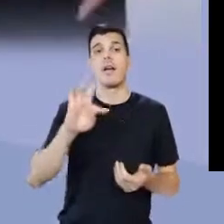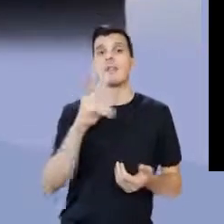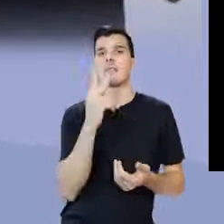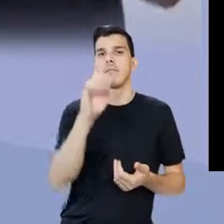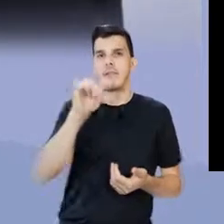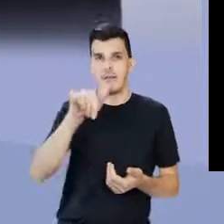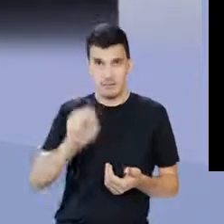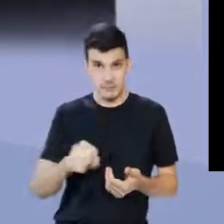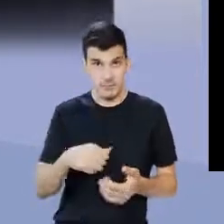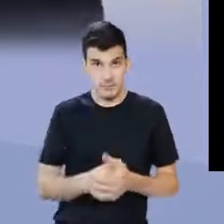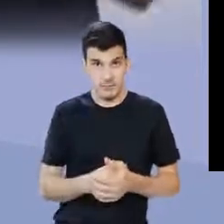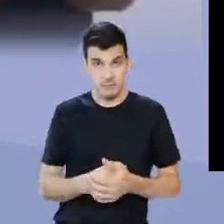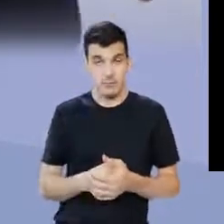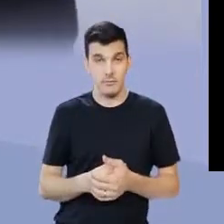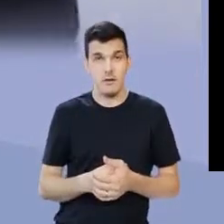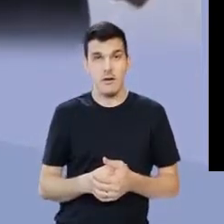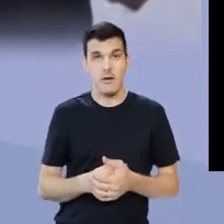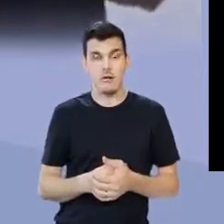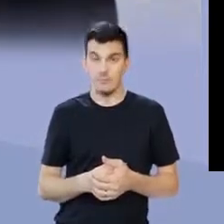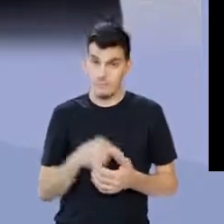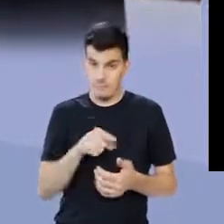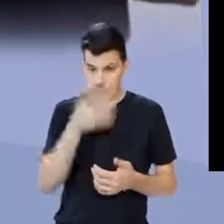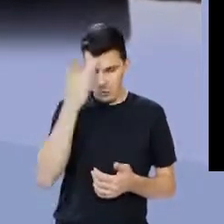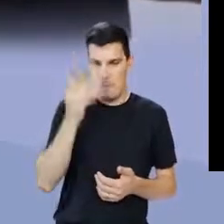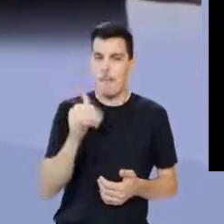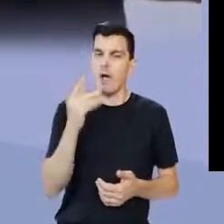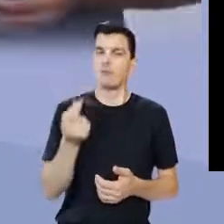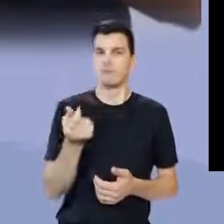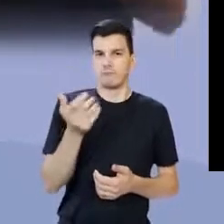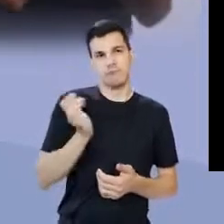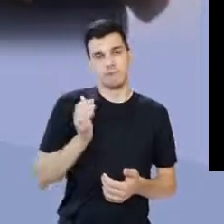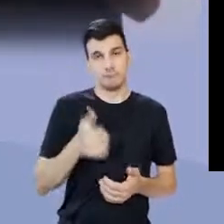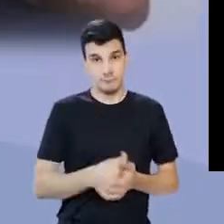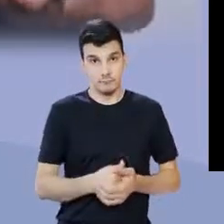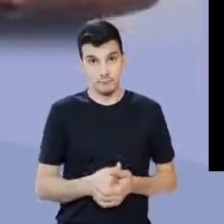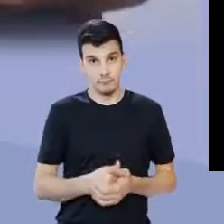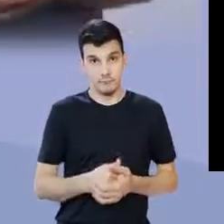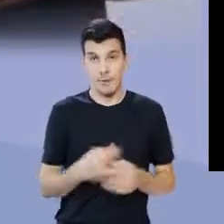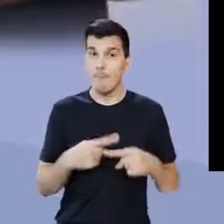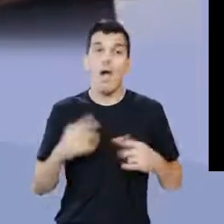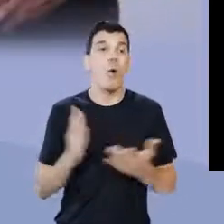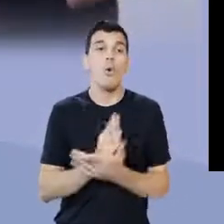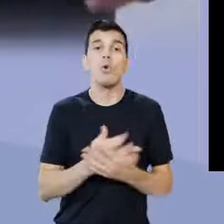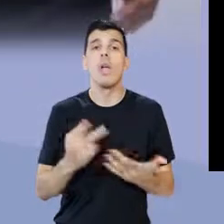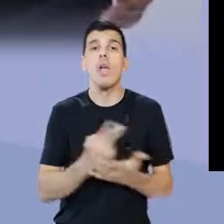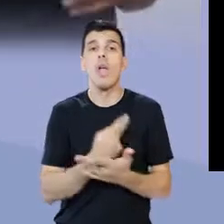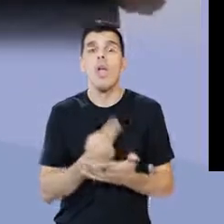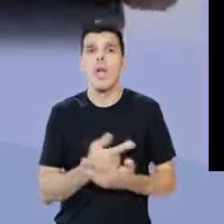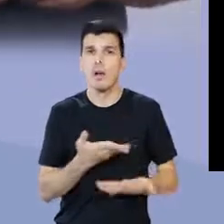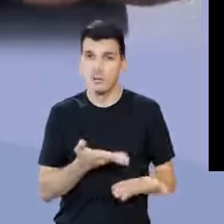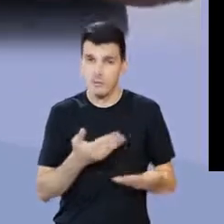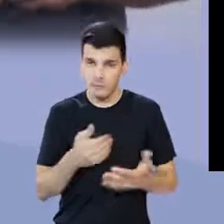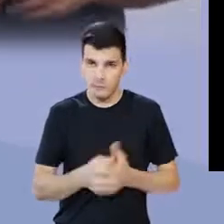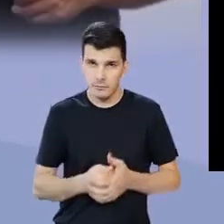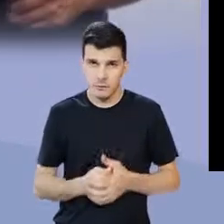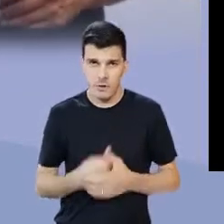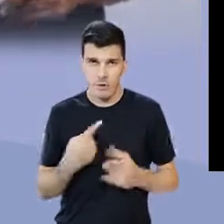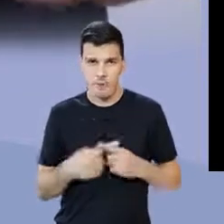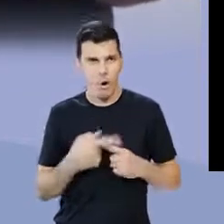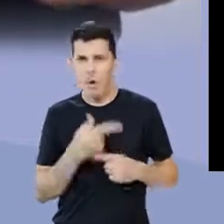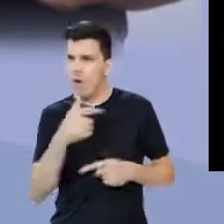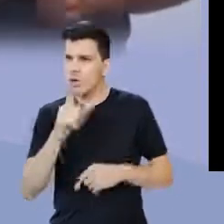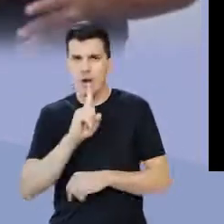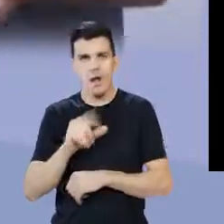os bem-nascidos, os eupátrias, ponto final. Acontece que aquilo ali foi dando errado. Por que só os eupátrias? Por que